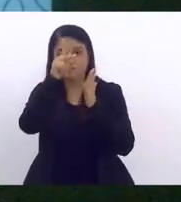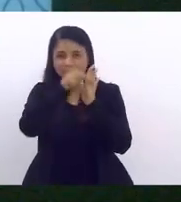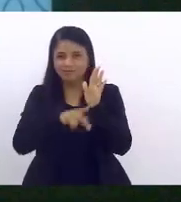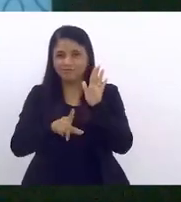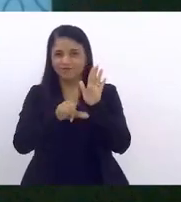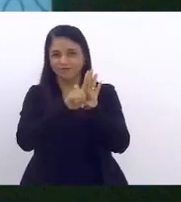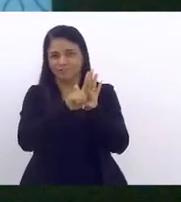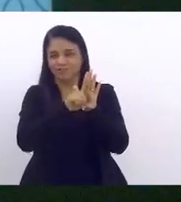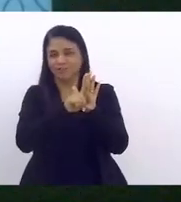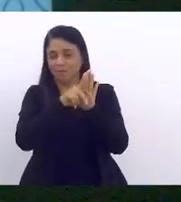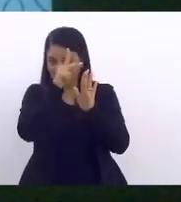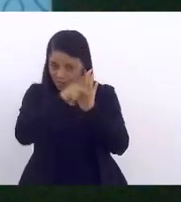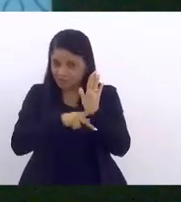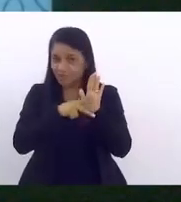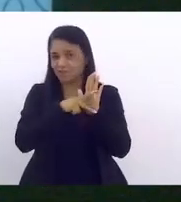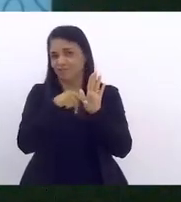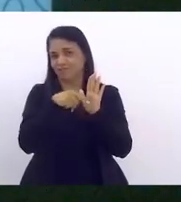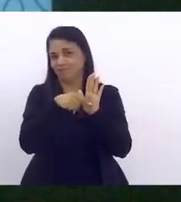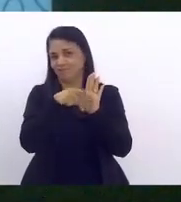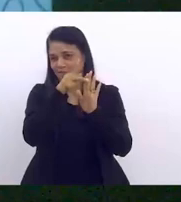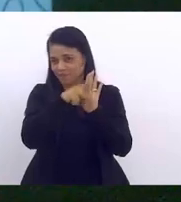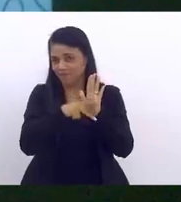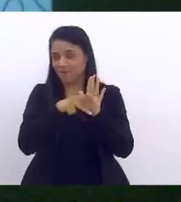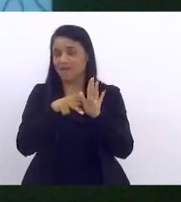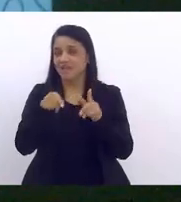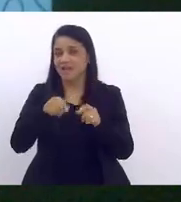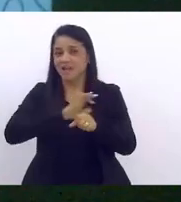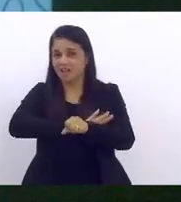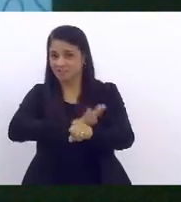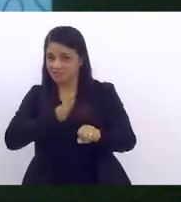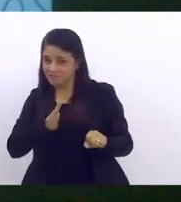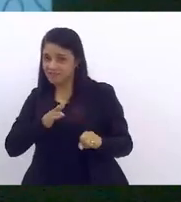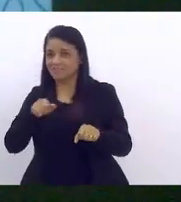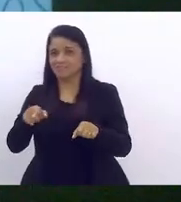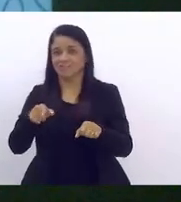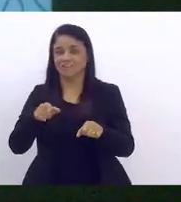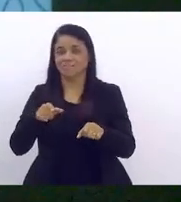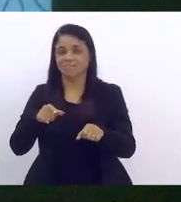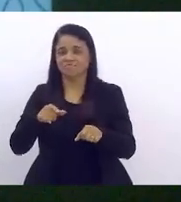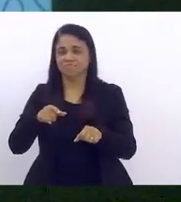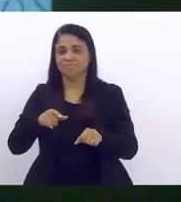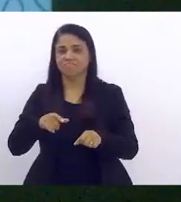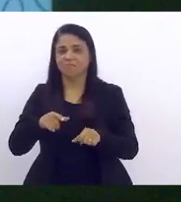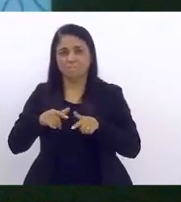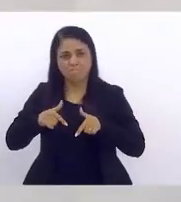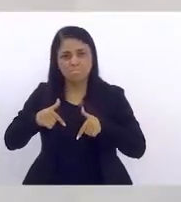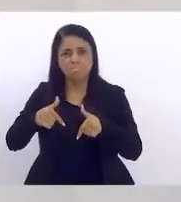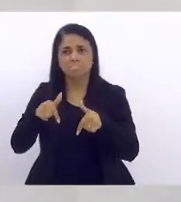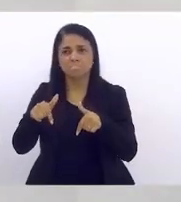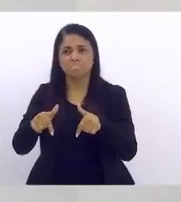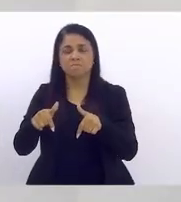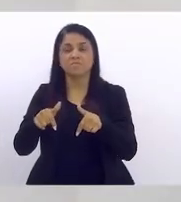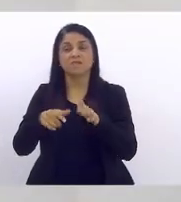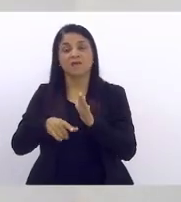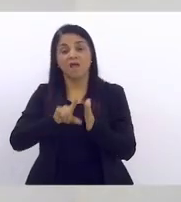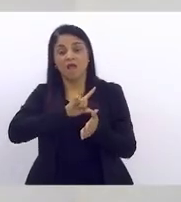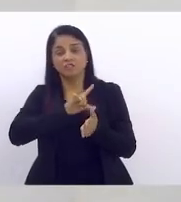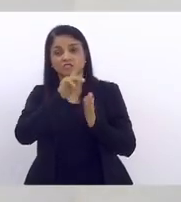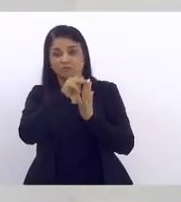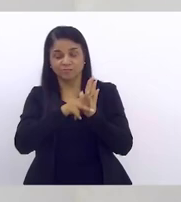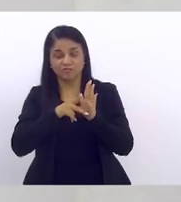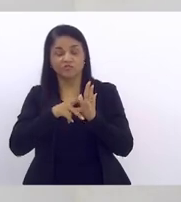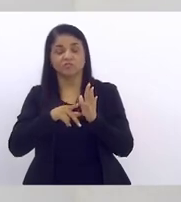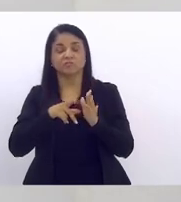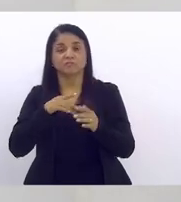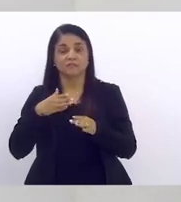doula, ativista, militante, antirracista, através desse projeto. Antes mesmo de eu entrar para a